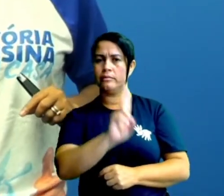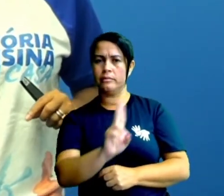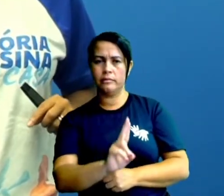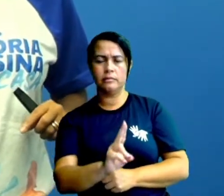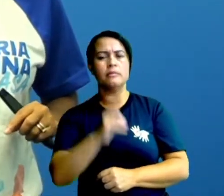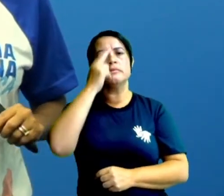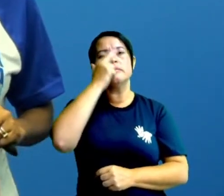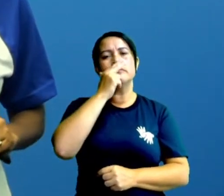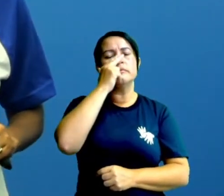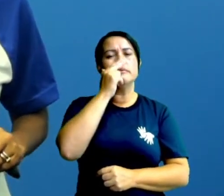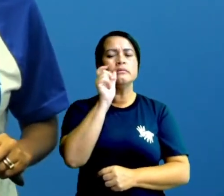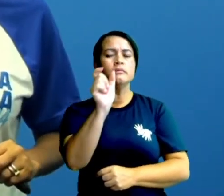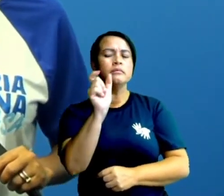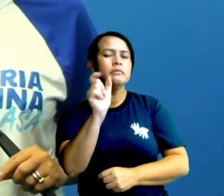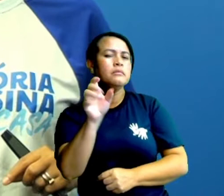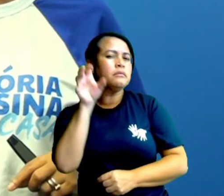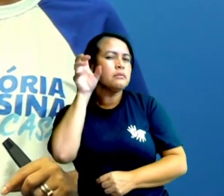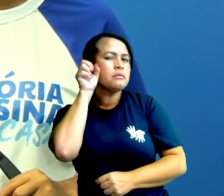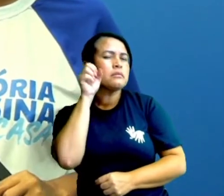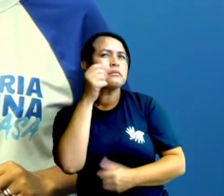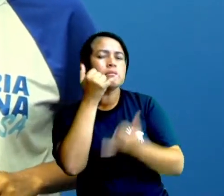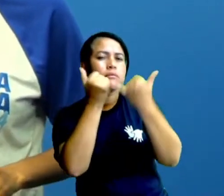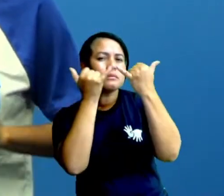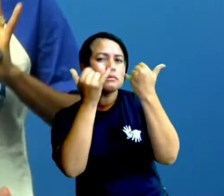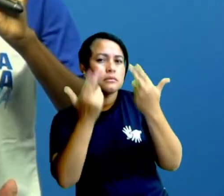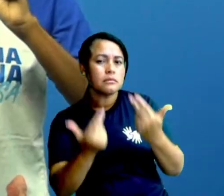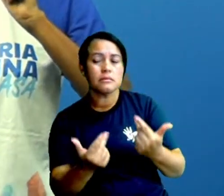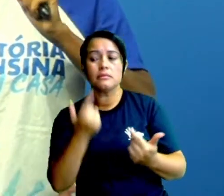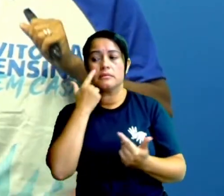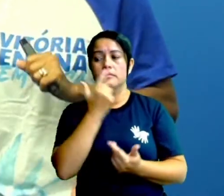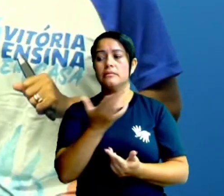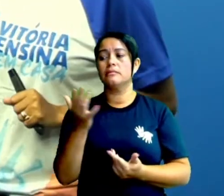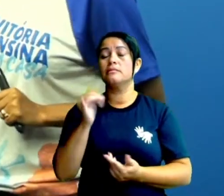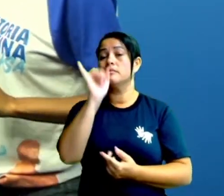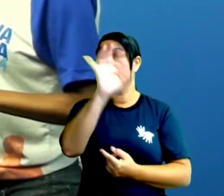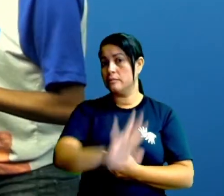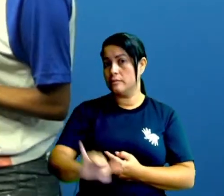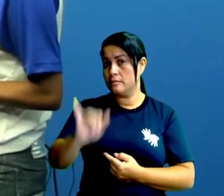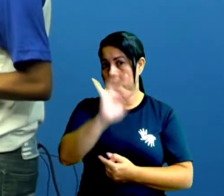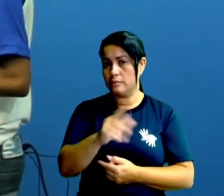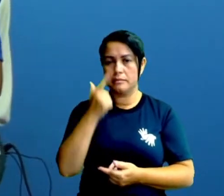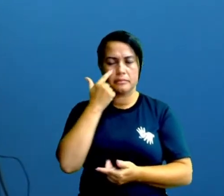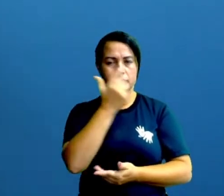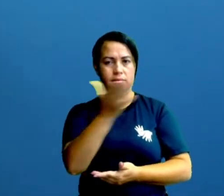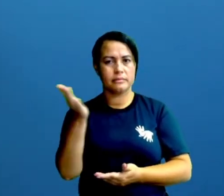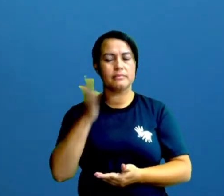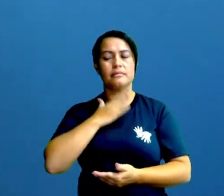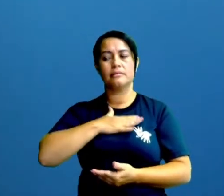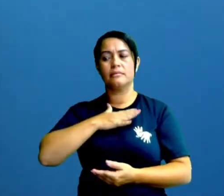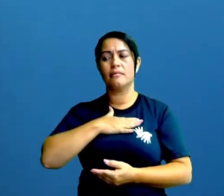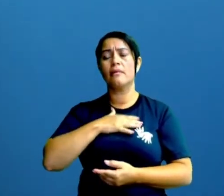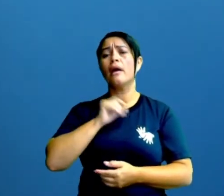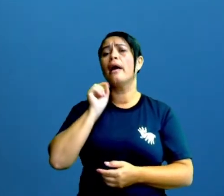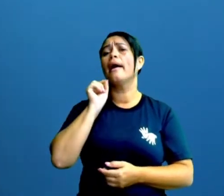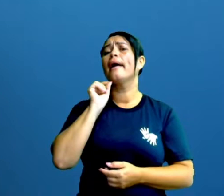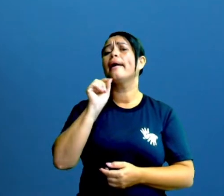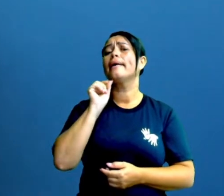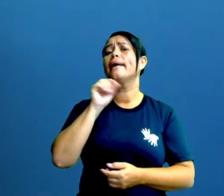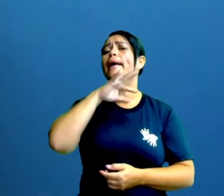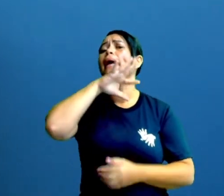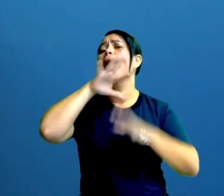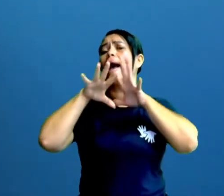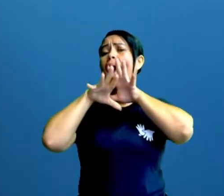nome com o mesmo som final da imagem indicada Então vamos devagarzinho vamos primeiro olhar aqui quem